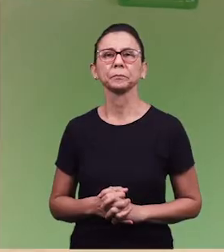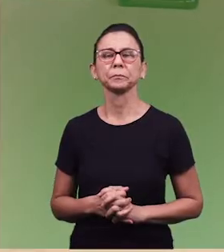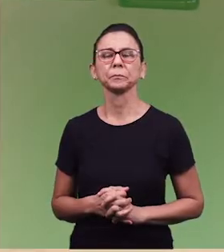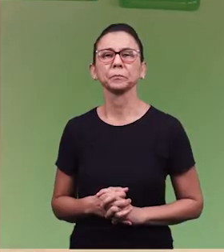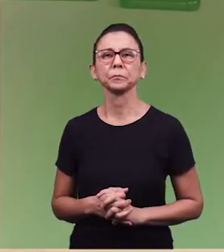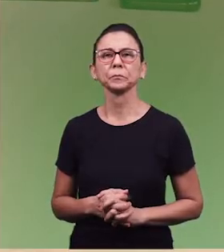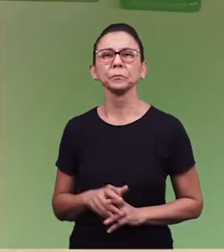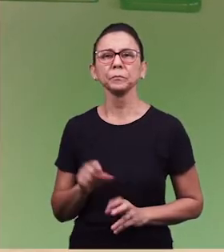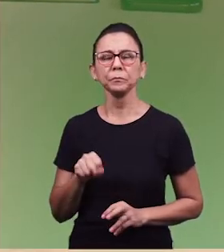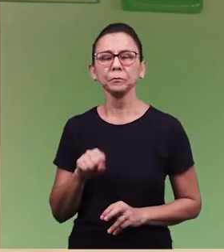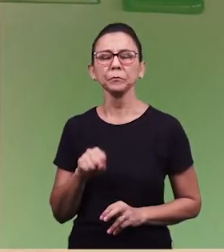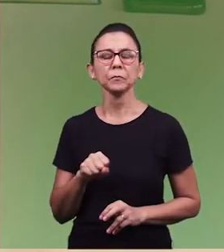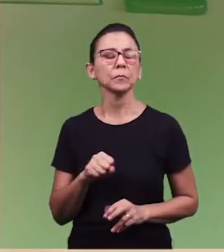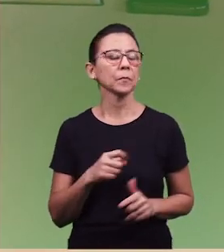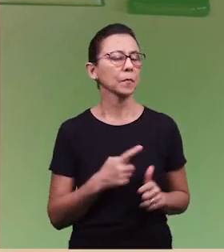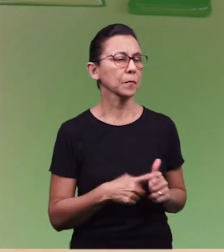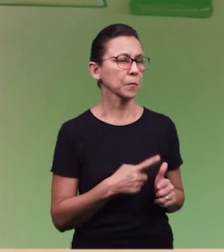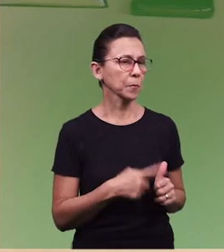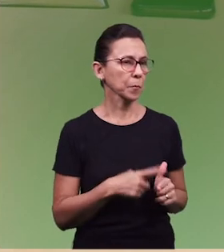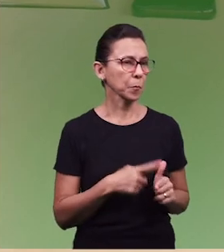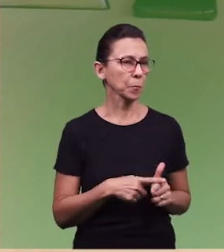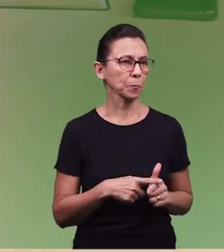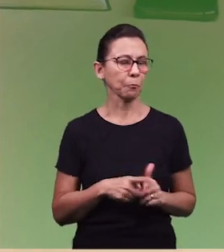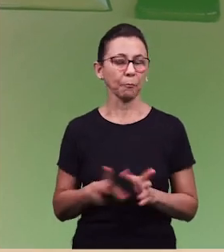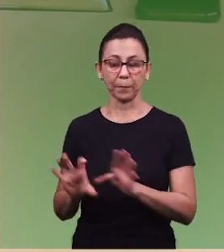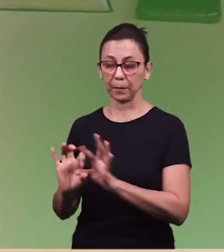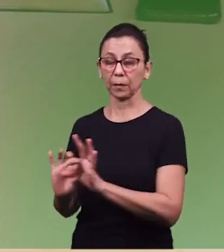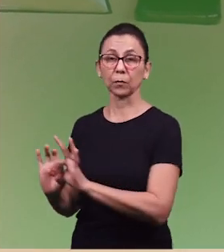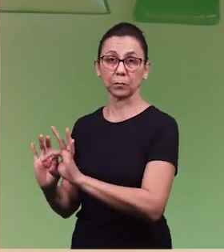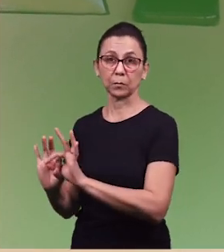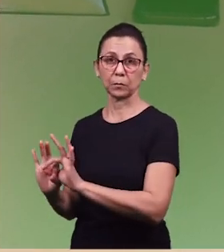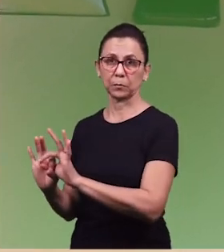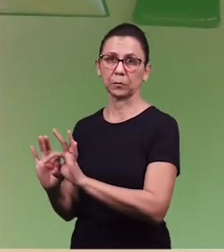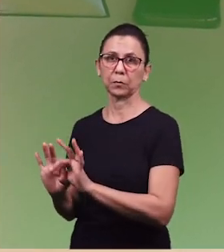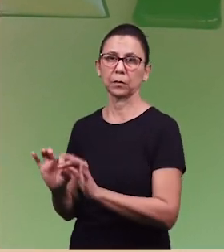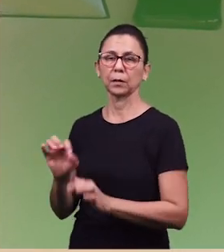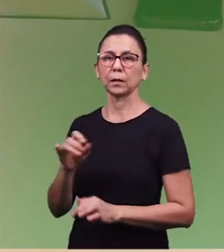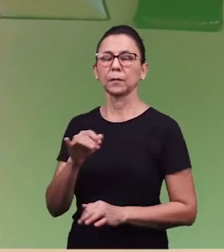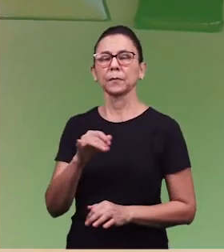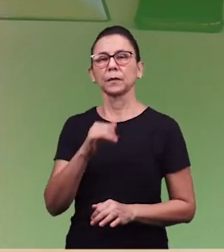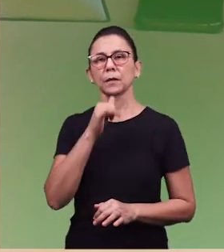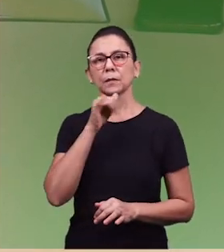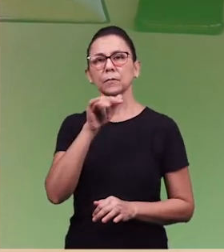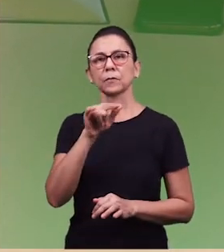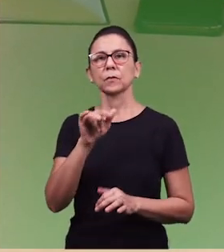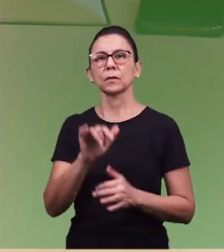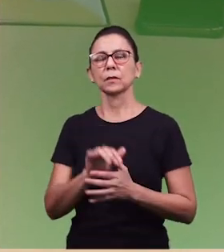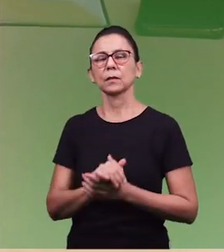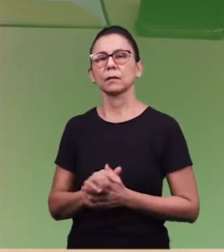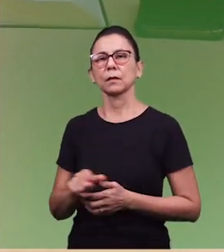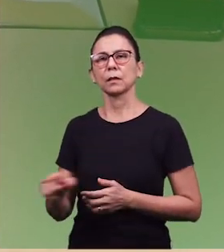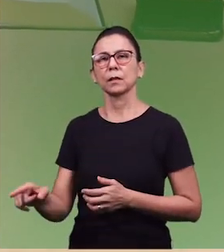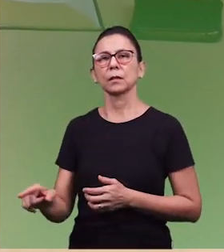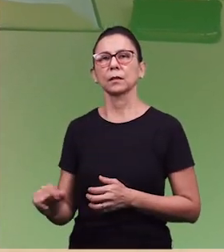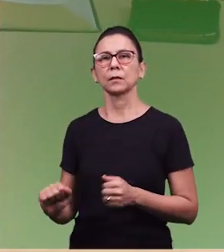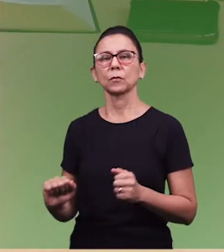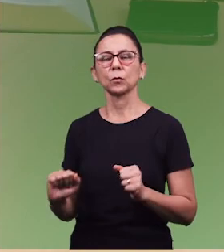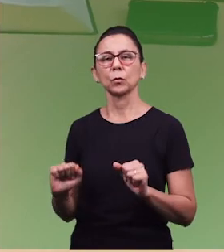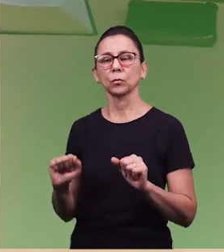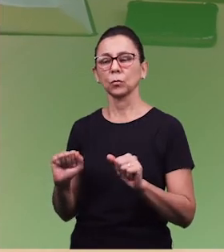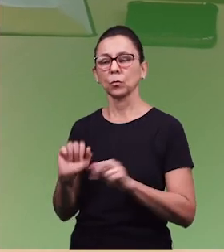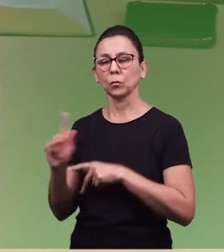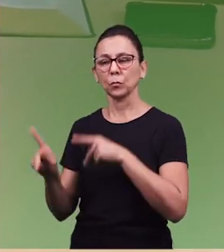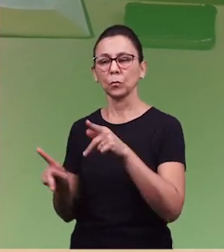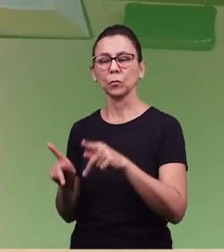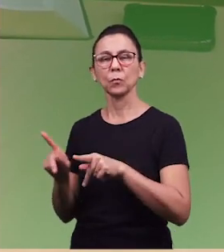na comunhão do corpo, você tem a oportunidade de desfrutar de todos os recursos da graça. Você tem